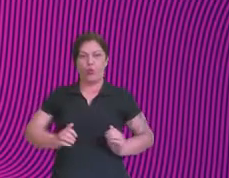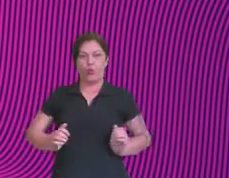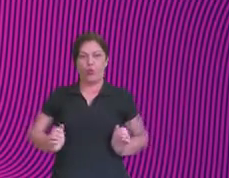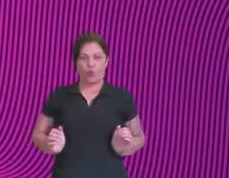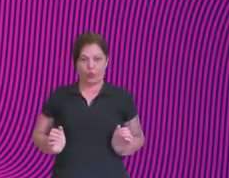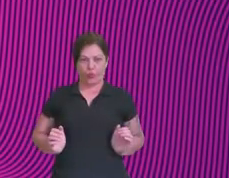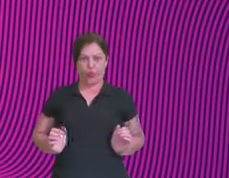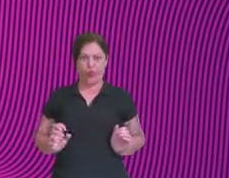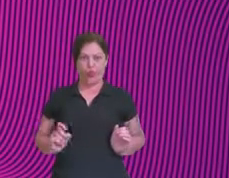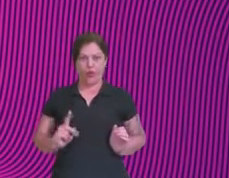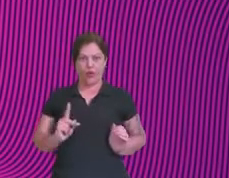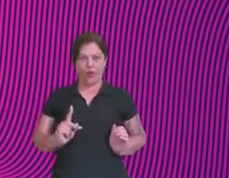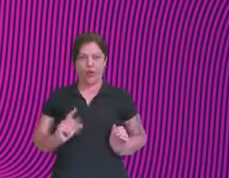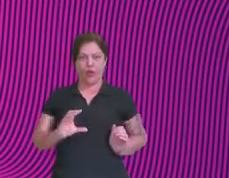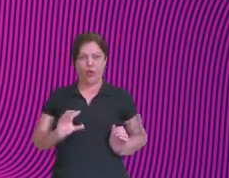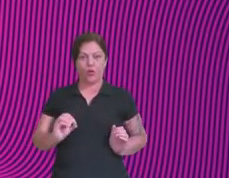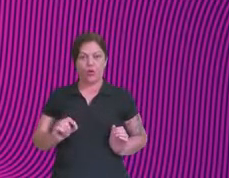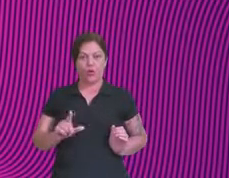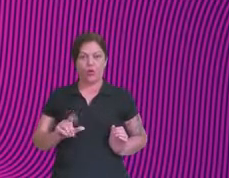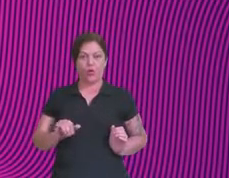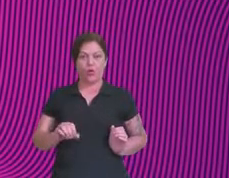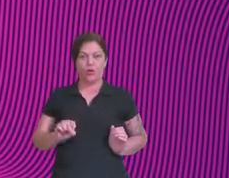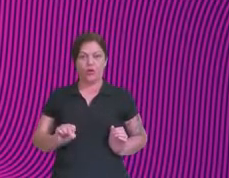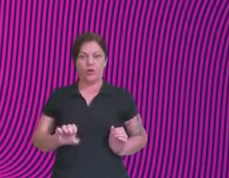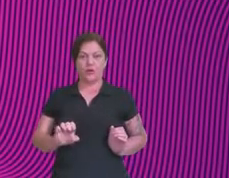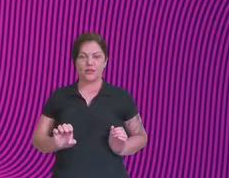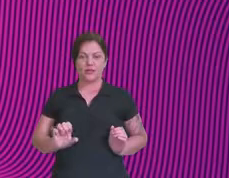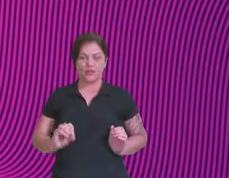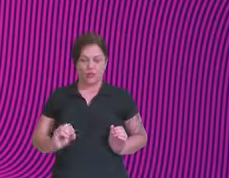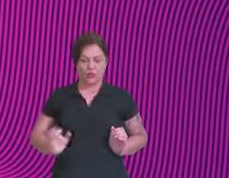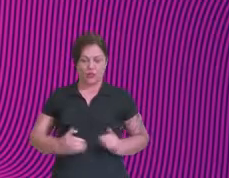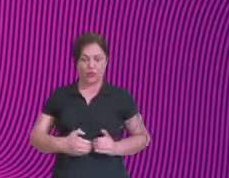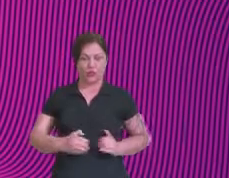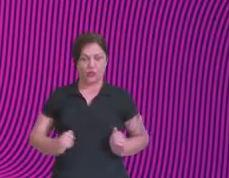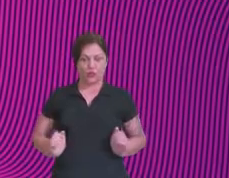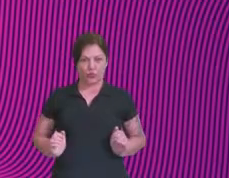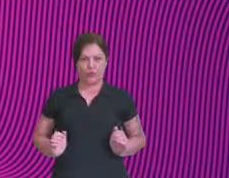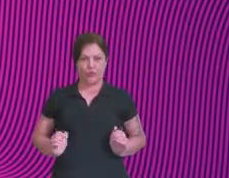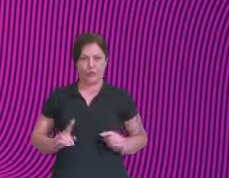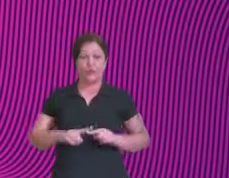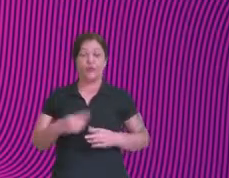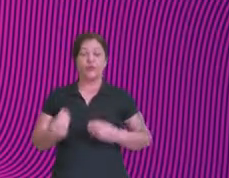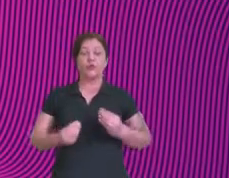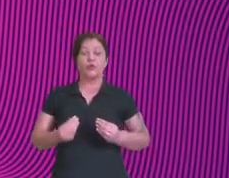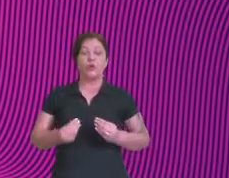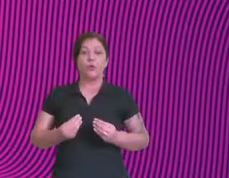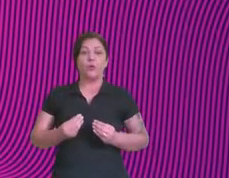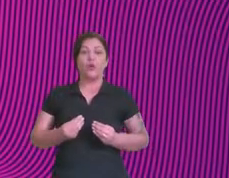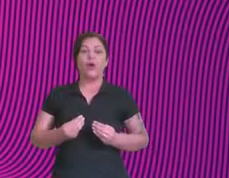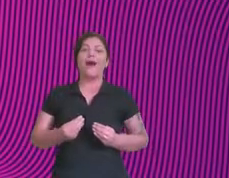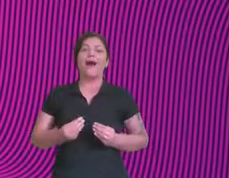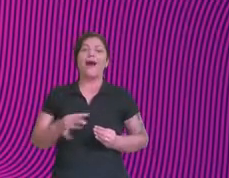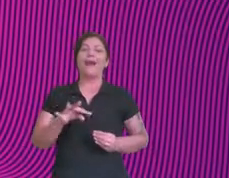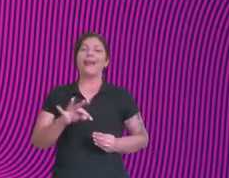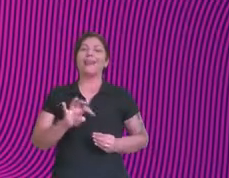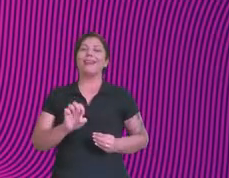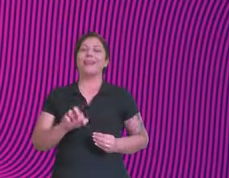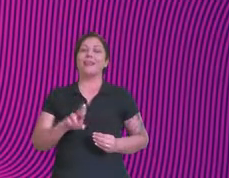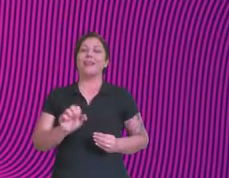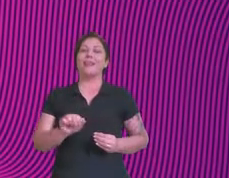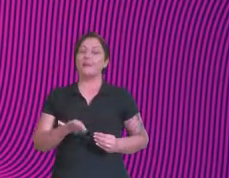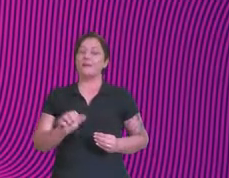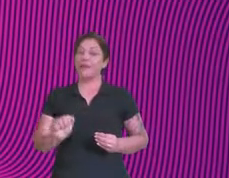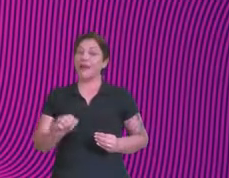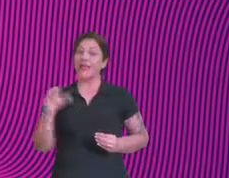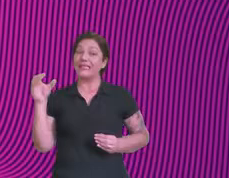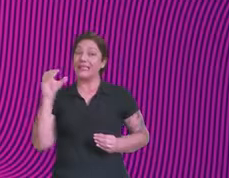parede abdominal para o líquido não cair e bota, então, a hipertermoquimioterapia a céu aberto, tá? E